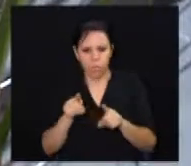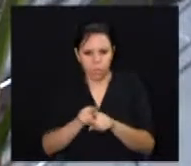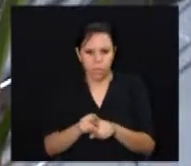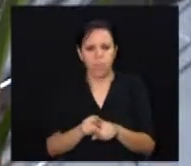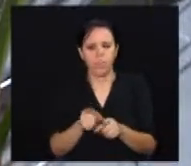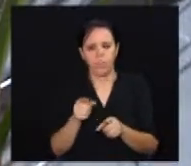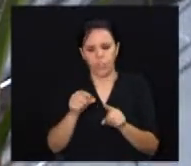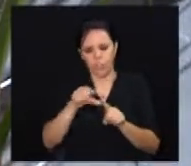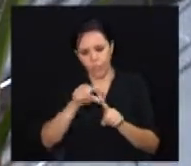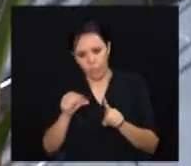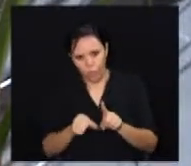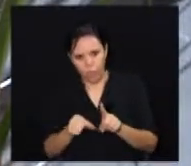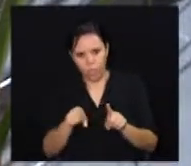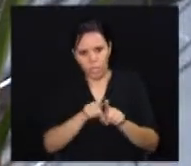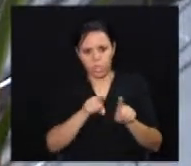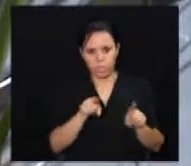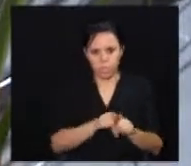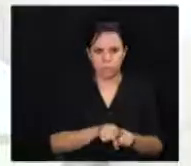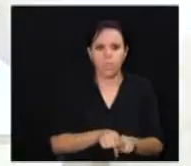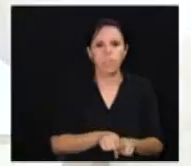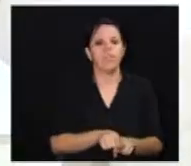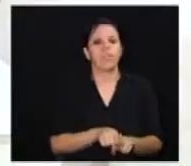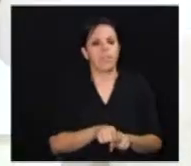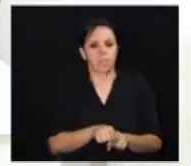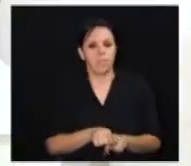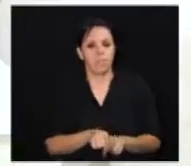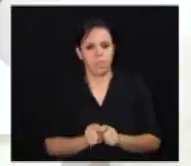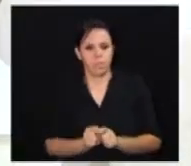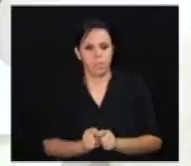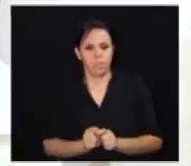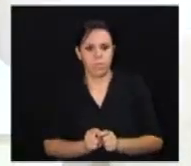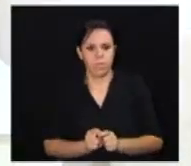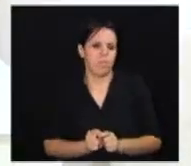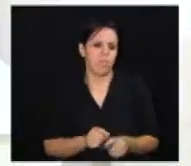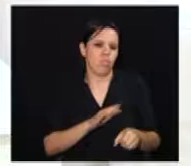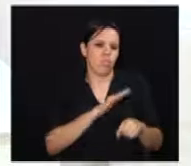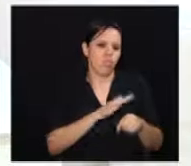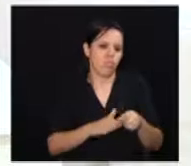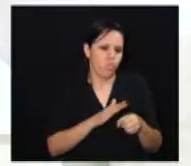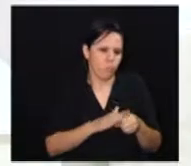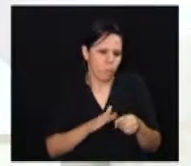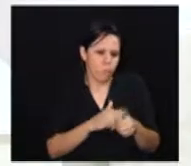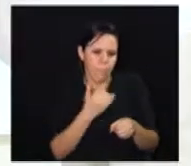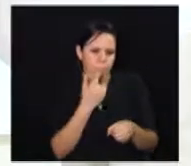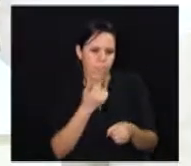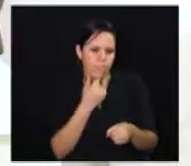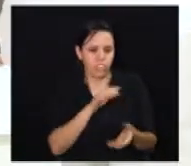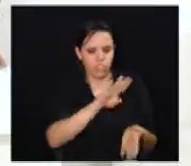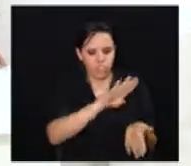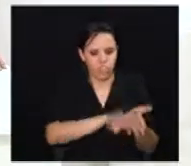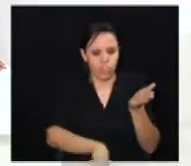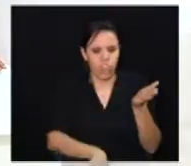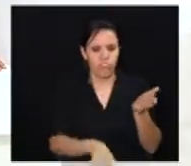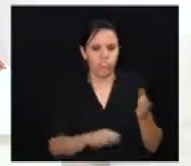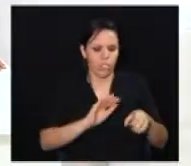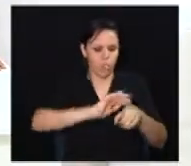quente, só dá uma escaldada nele para poder tirar a pele. Tirou a pele. A pele não é interessante em nenhum molho, então a gente tira a pele